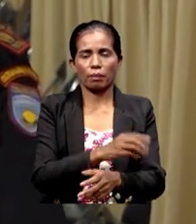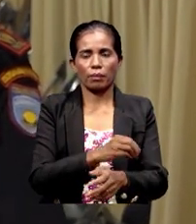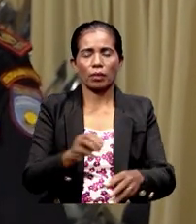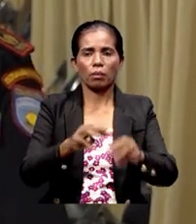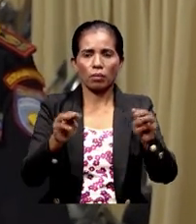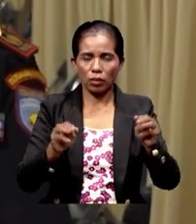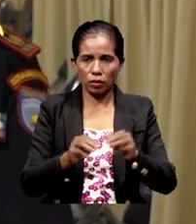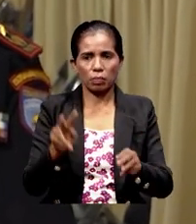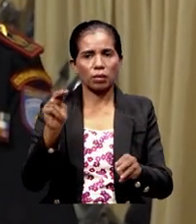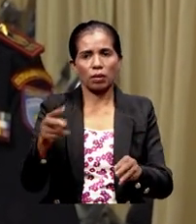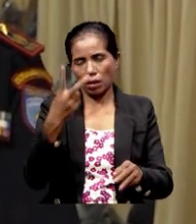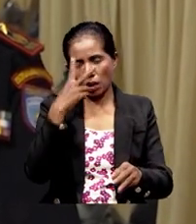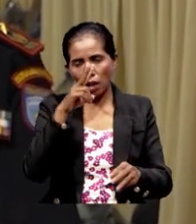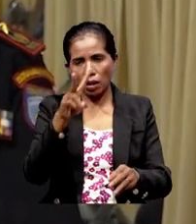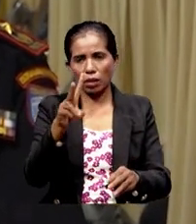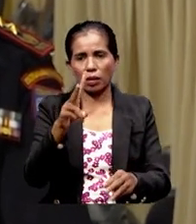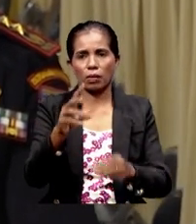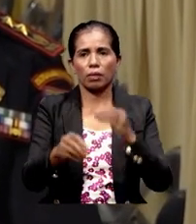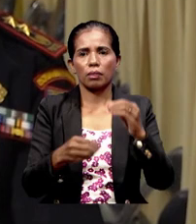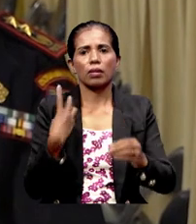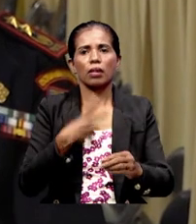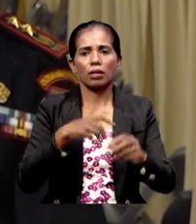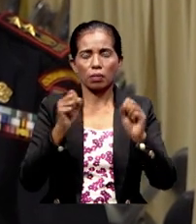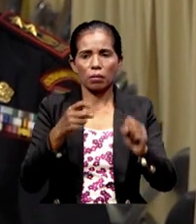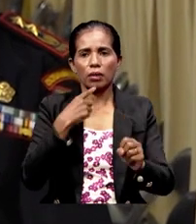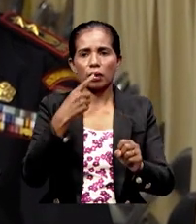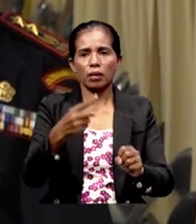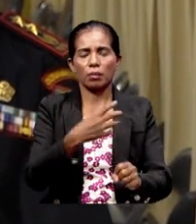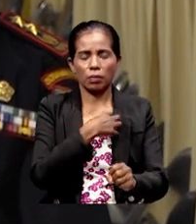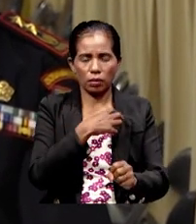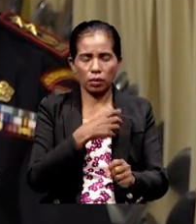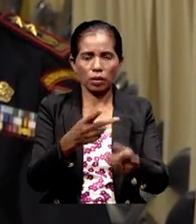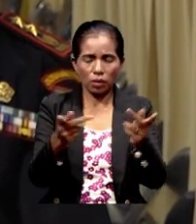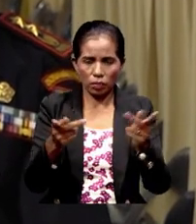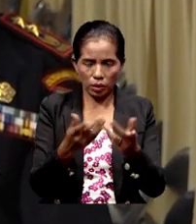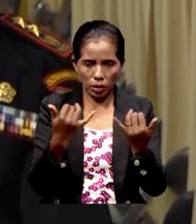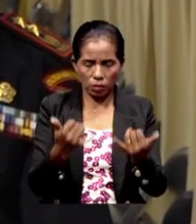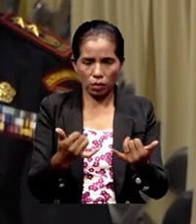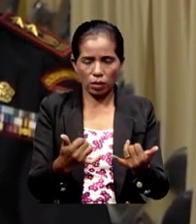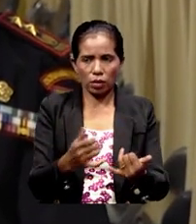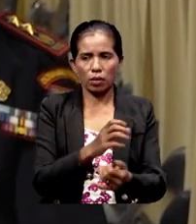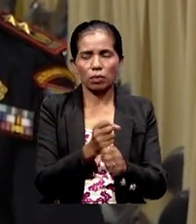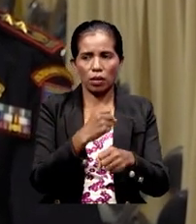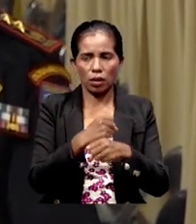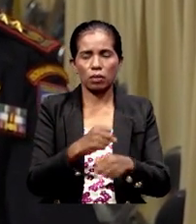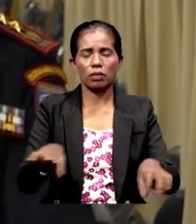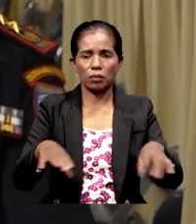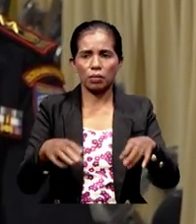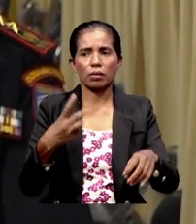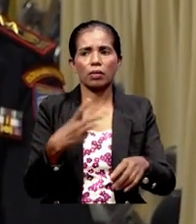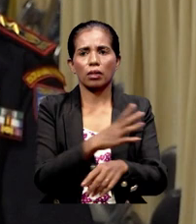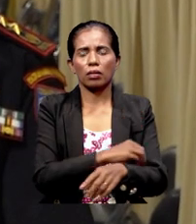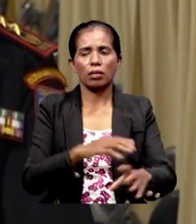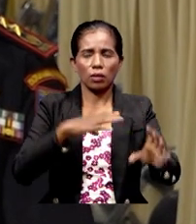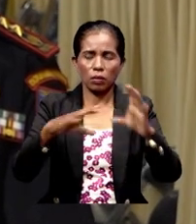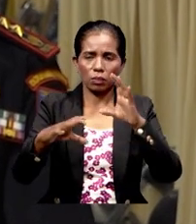município Ninian, a condição e também a polícia na condição agora, né, miserável também, só para o serviço. Equipamento de